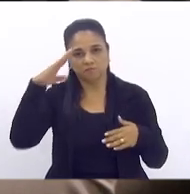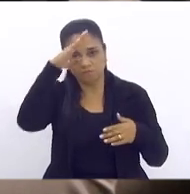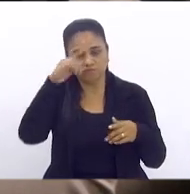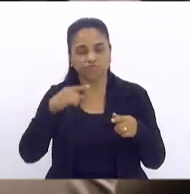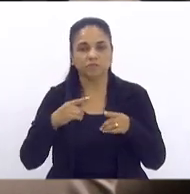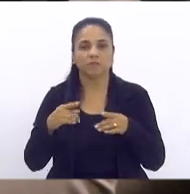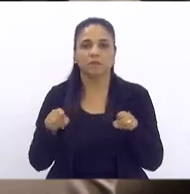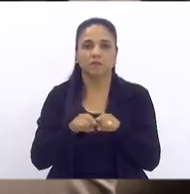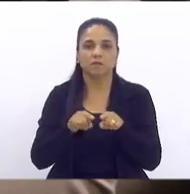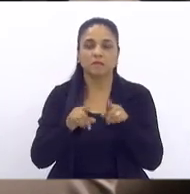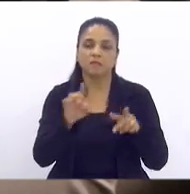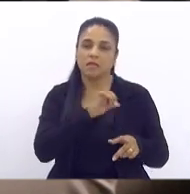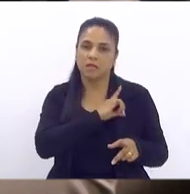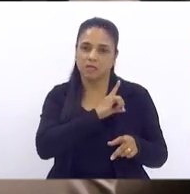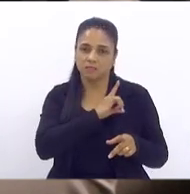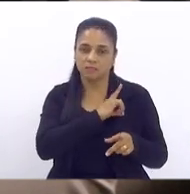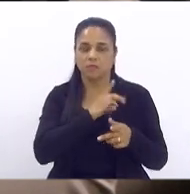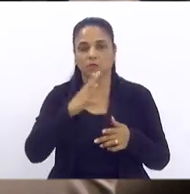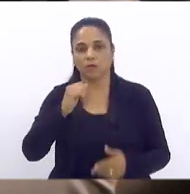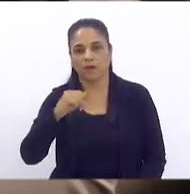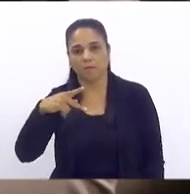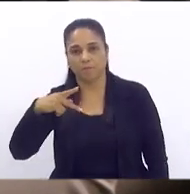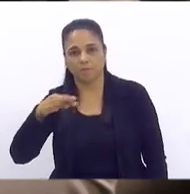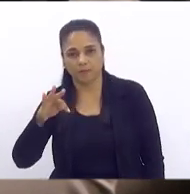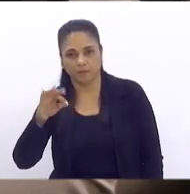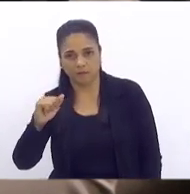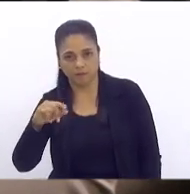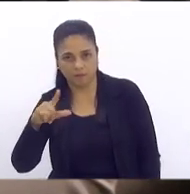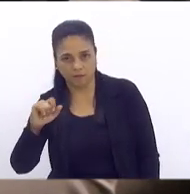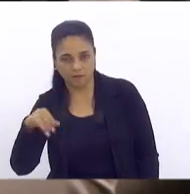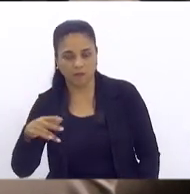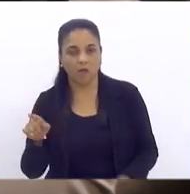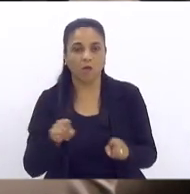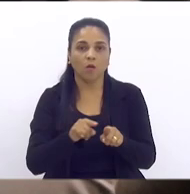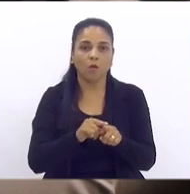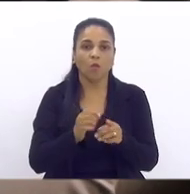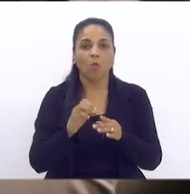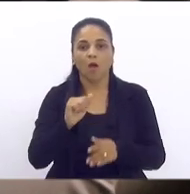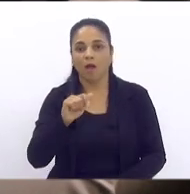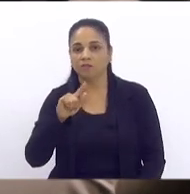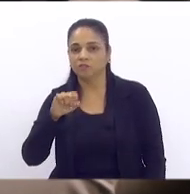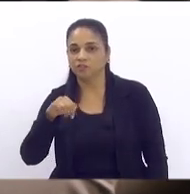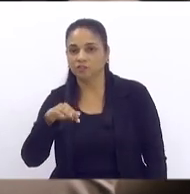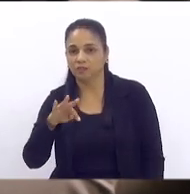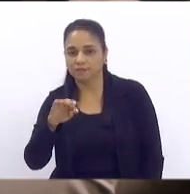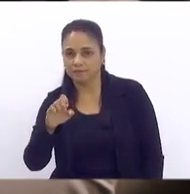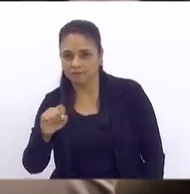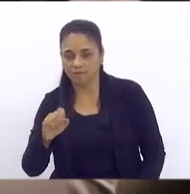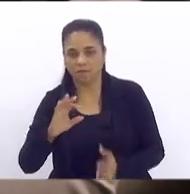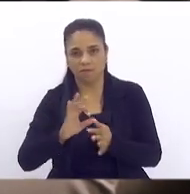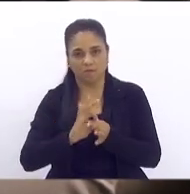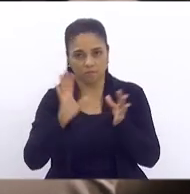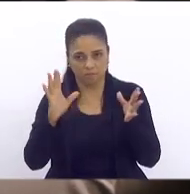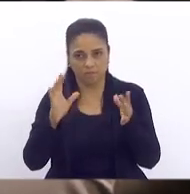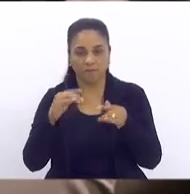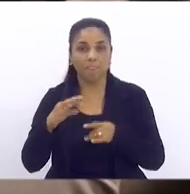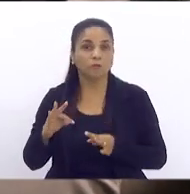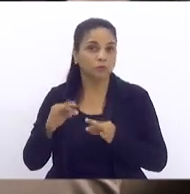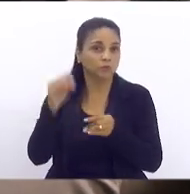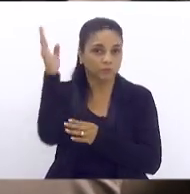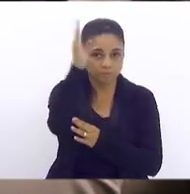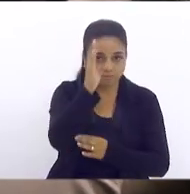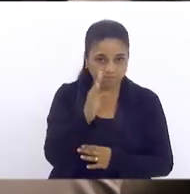capitanias, delegacias ou agências subordinadas. Isso, como dito, vale para todo o Brasil, o qual não